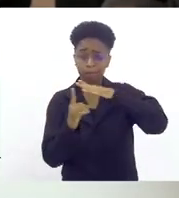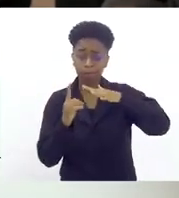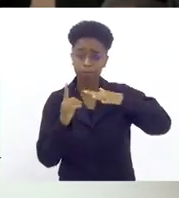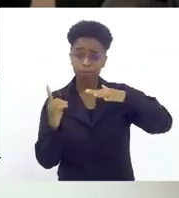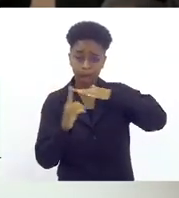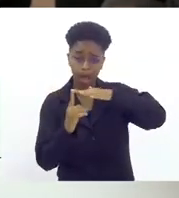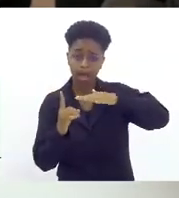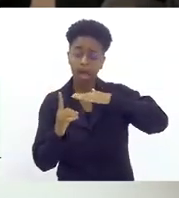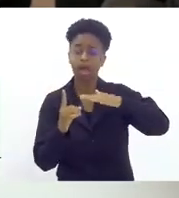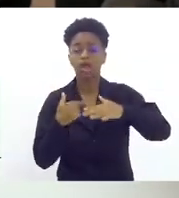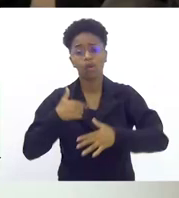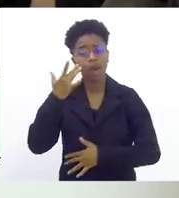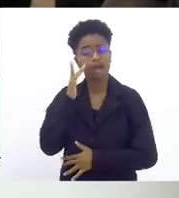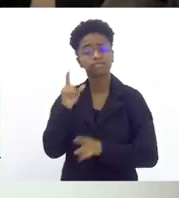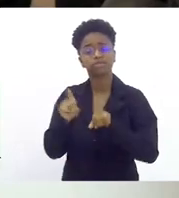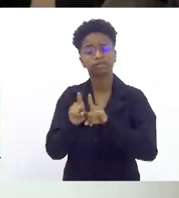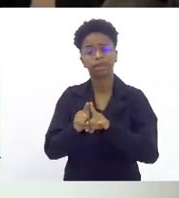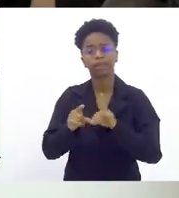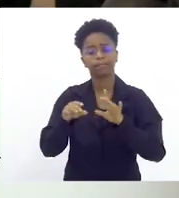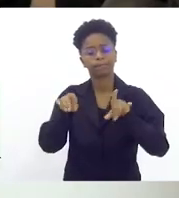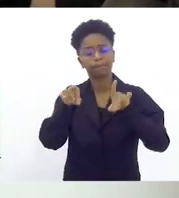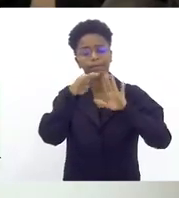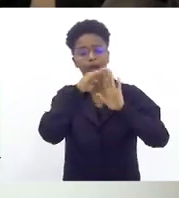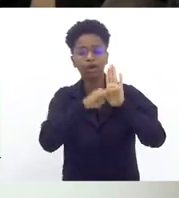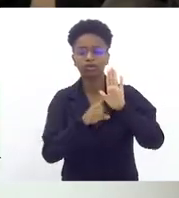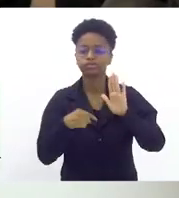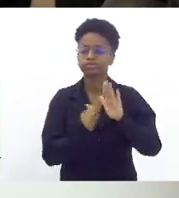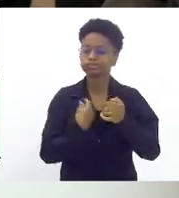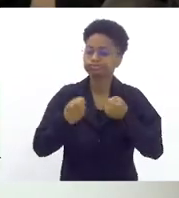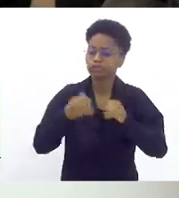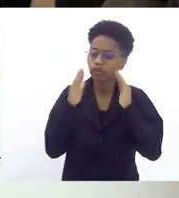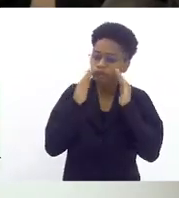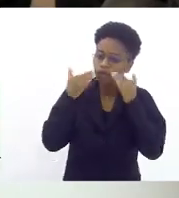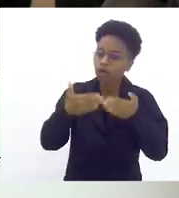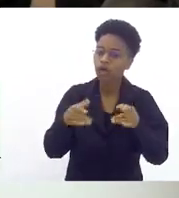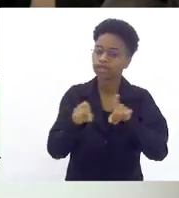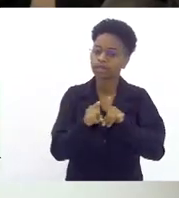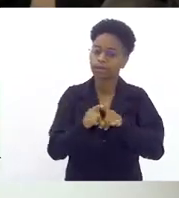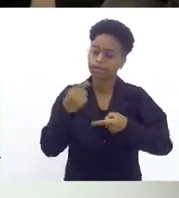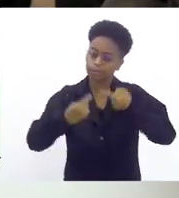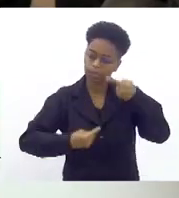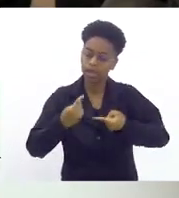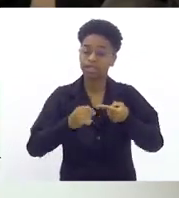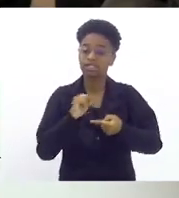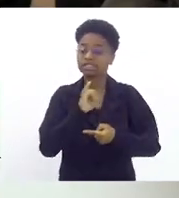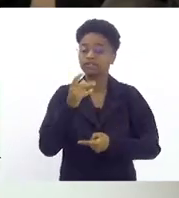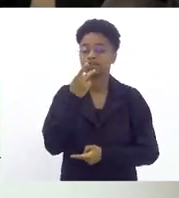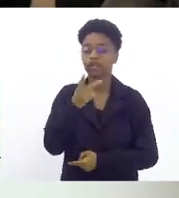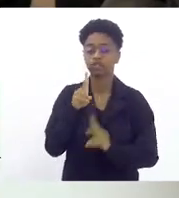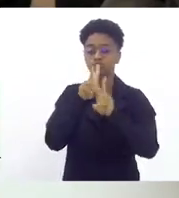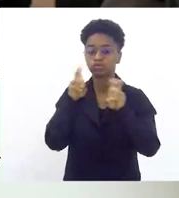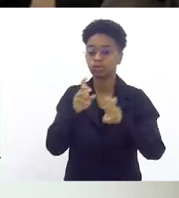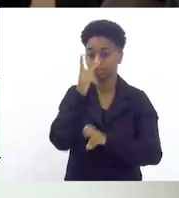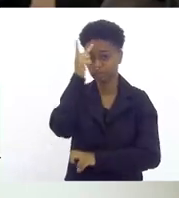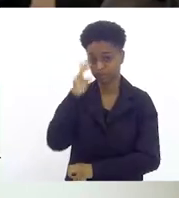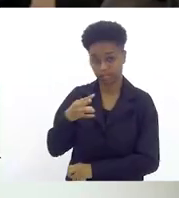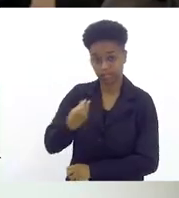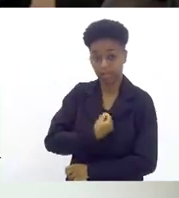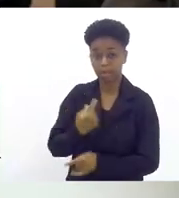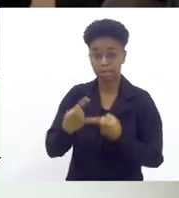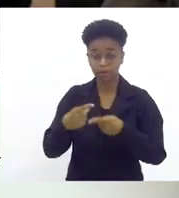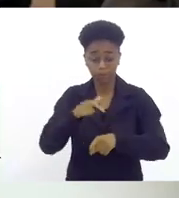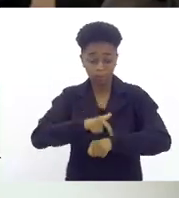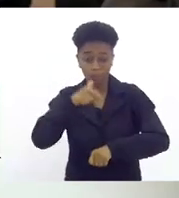que é um ponto que a gente precisa também focar, centralizar, quando trazer pautas T's, né? Porque é isso, na hora da